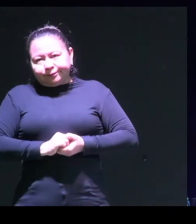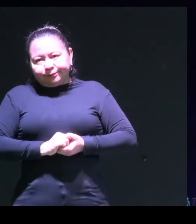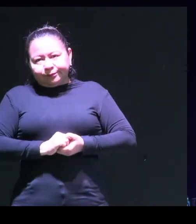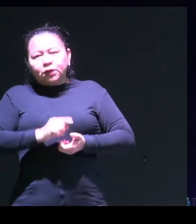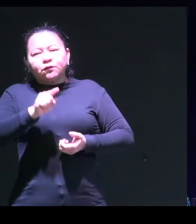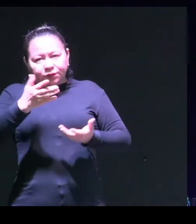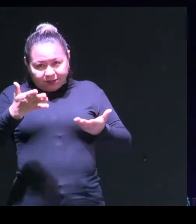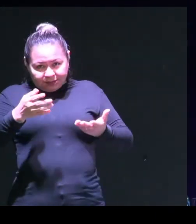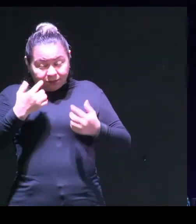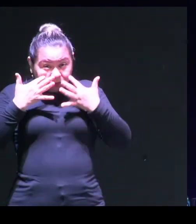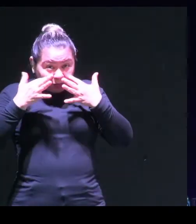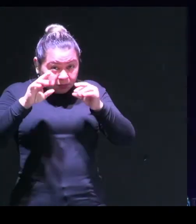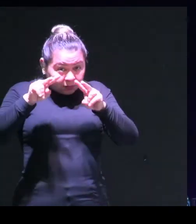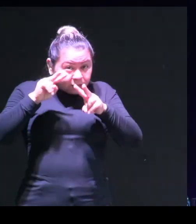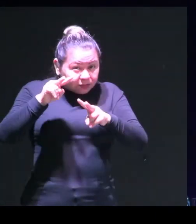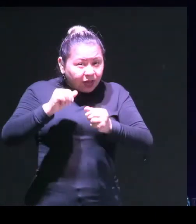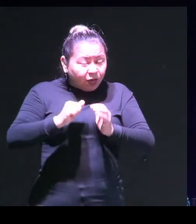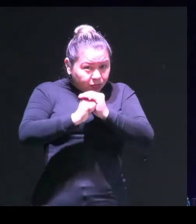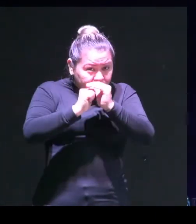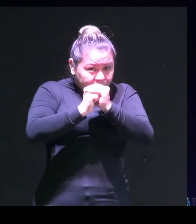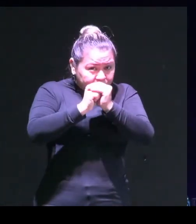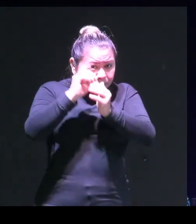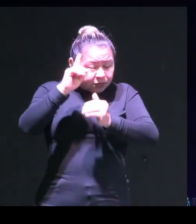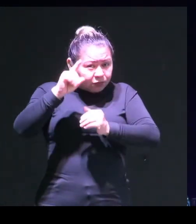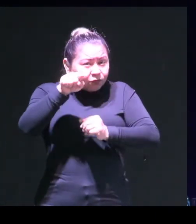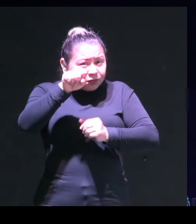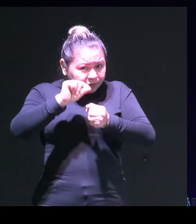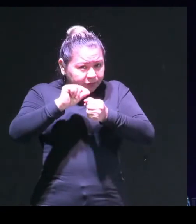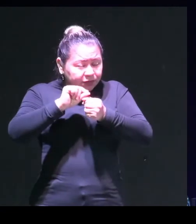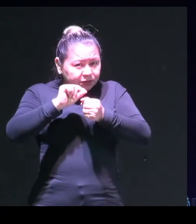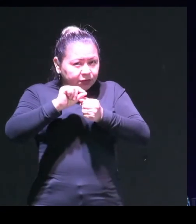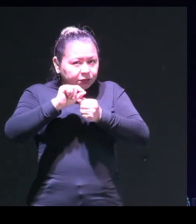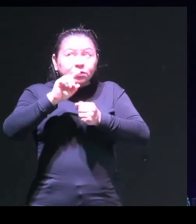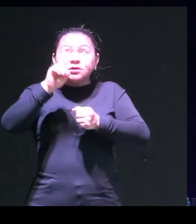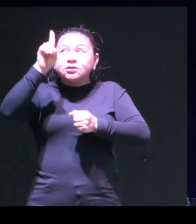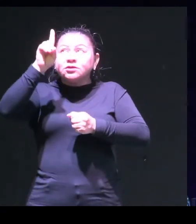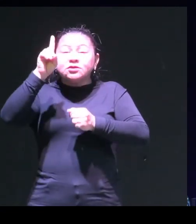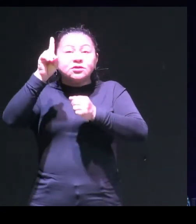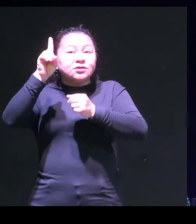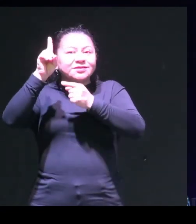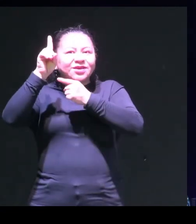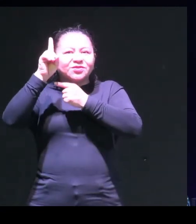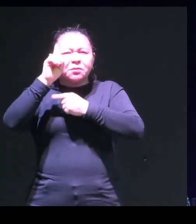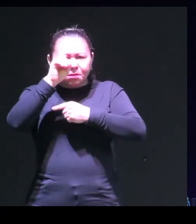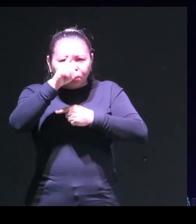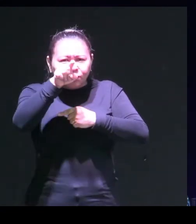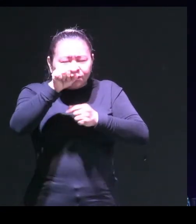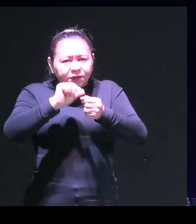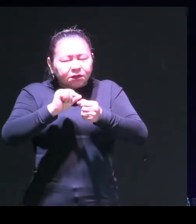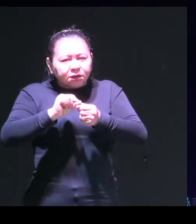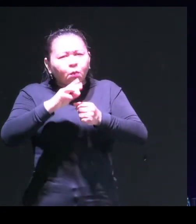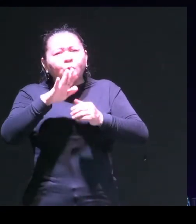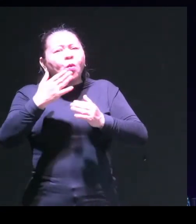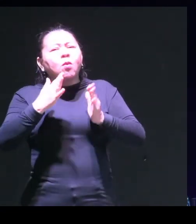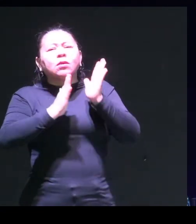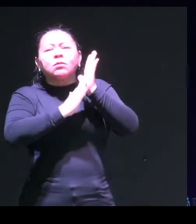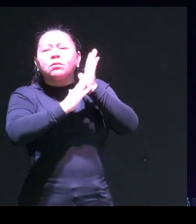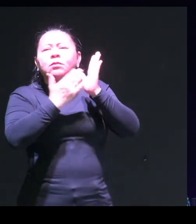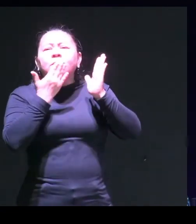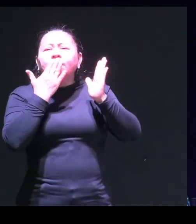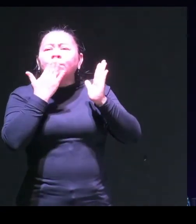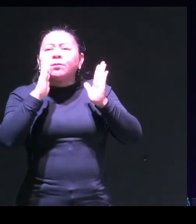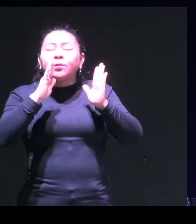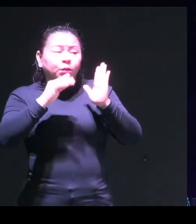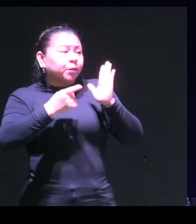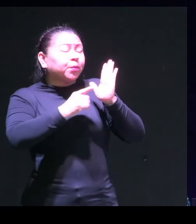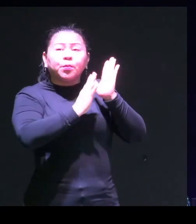você está andando com Deus? Você está fazendo o que Jesus mandou fazer? Qual é o seu propósito maior na